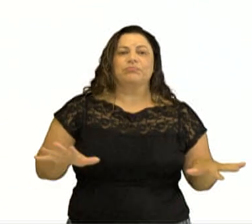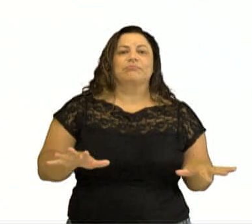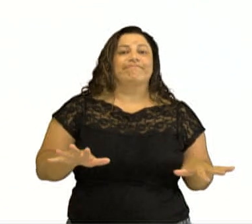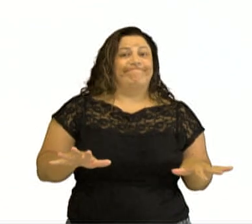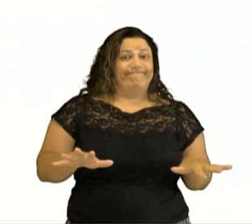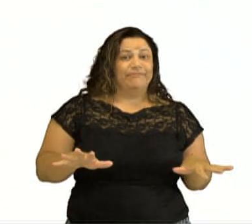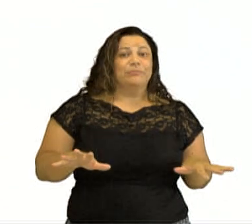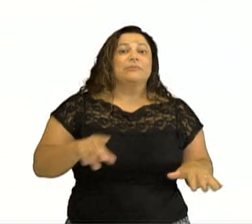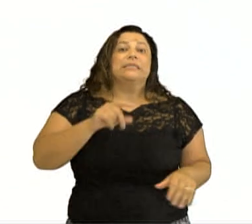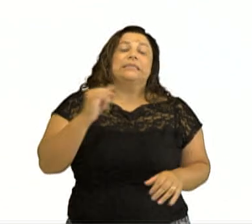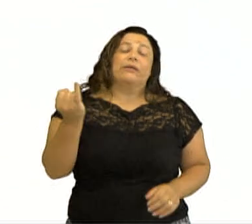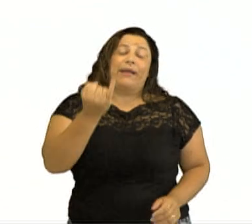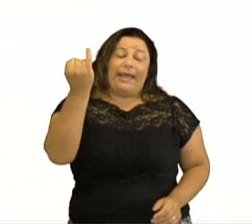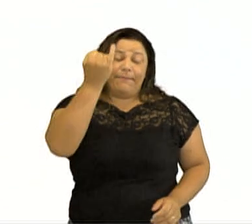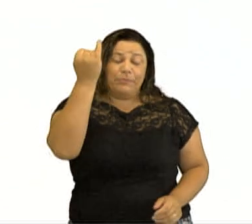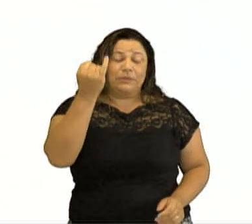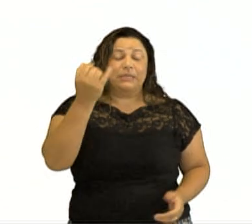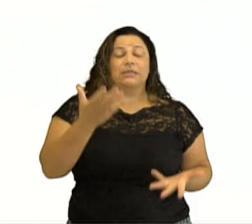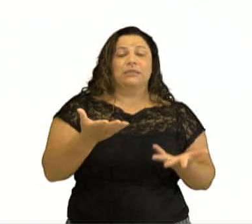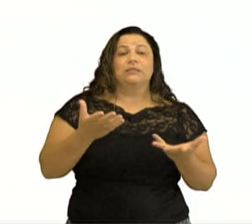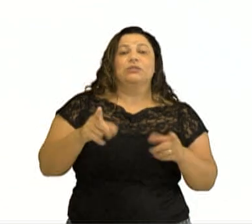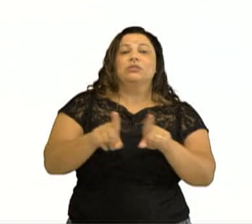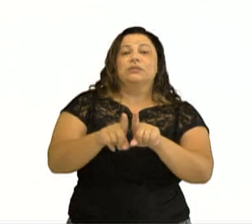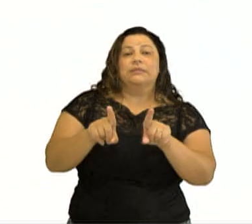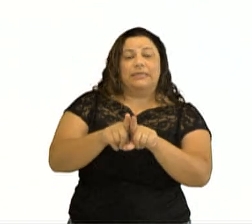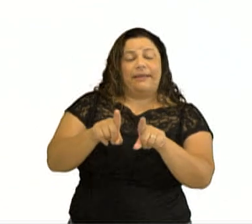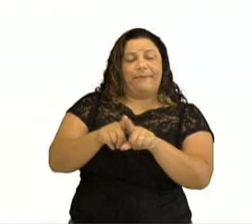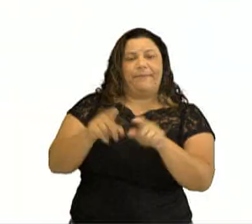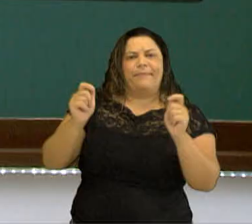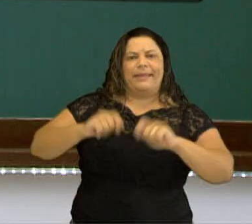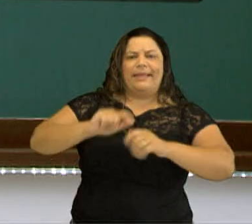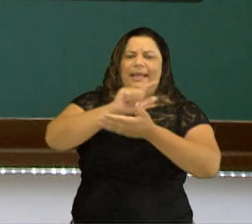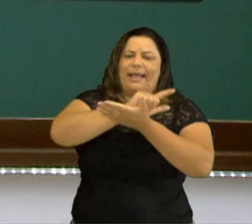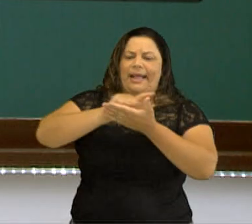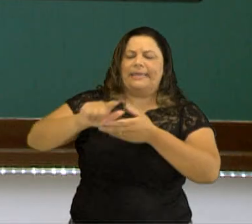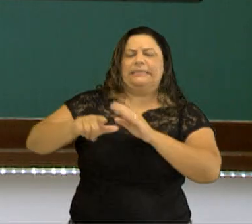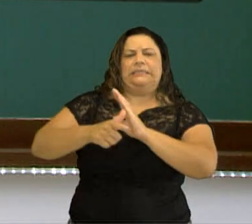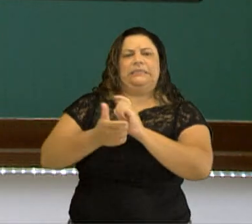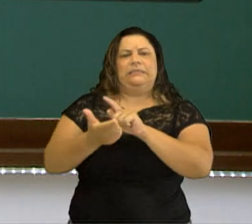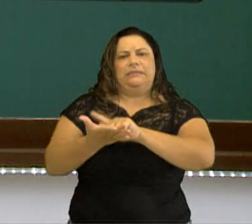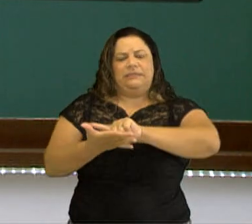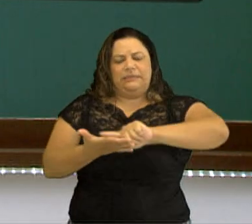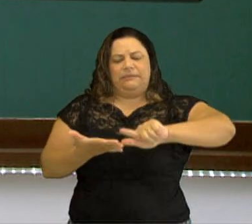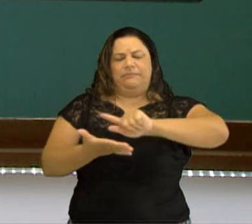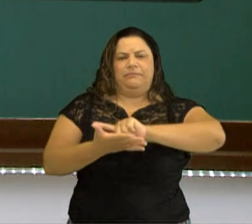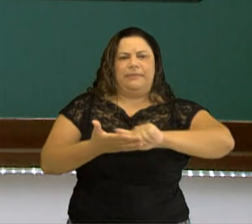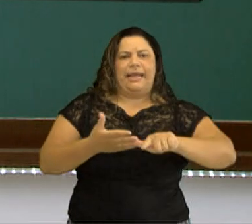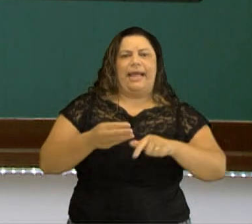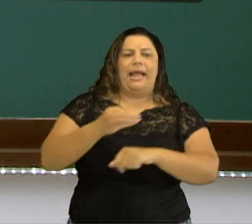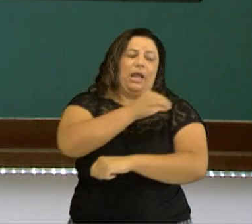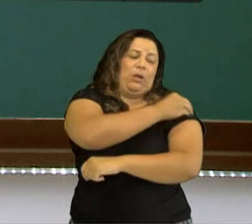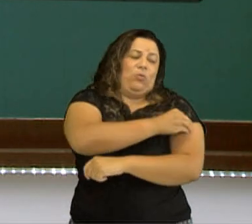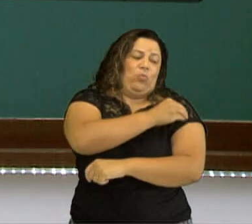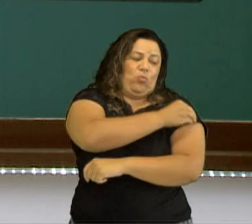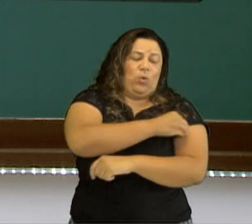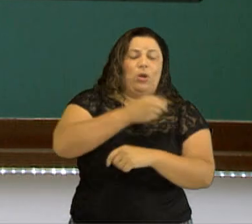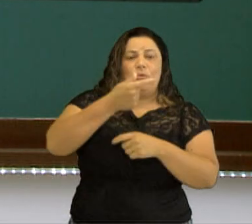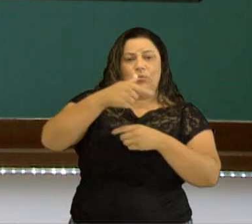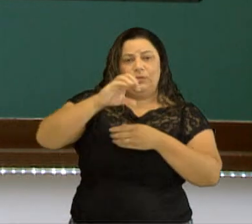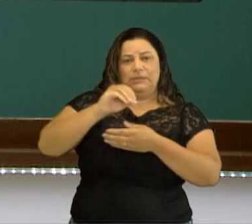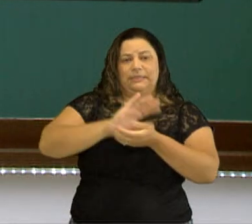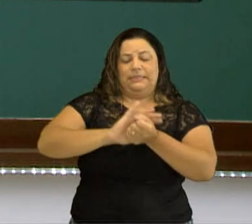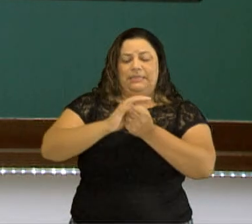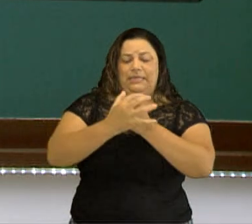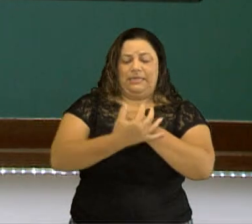assim como para todas as outras viroses, ter aquela questão de higiene, de lavar bem as mãos. O álcool 70, ele ajuda